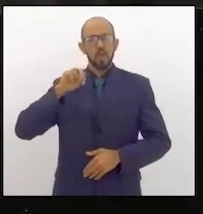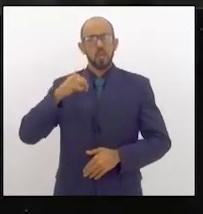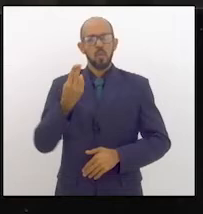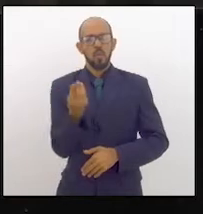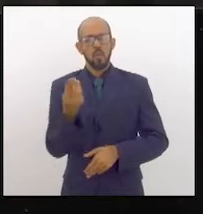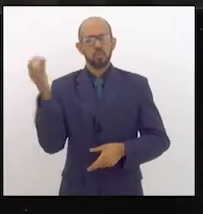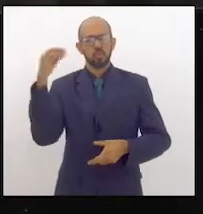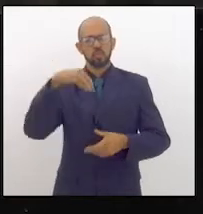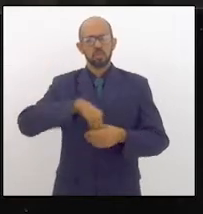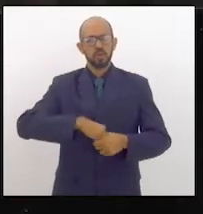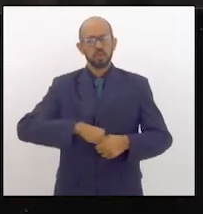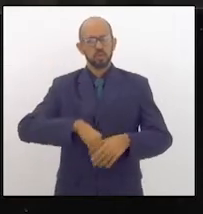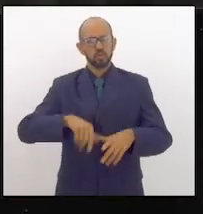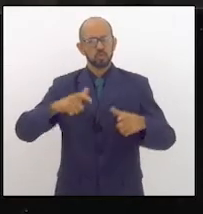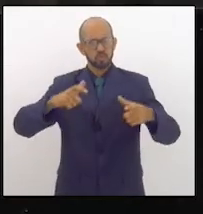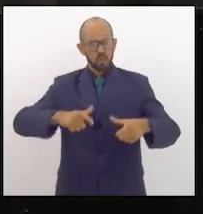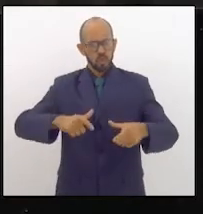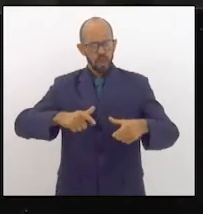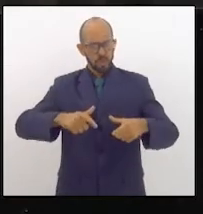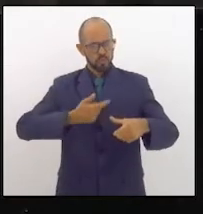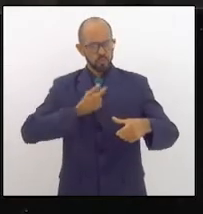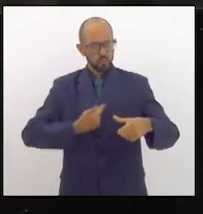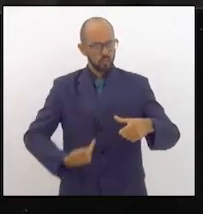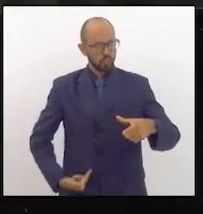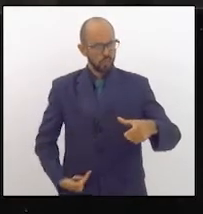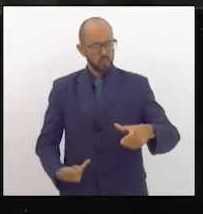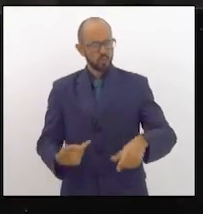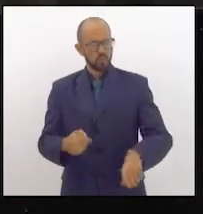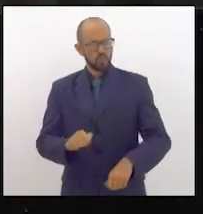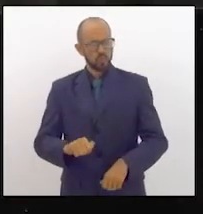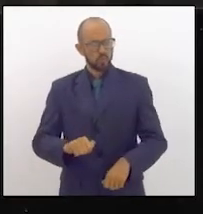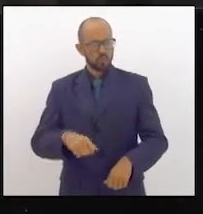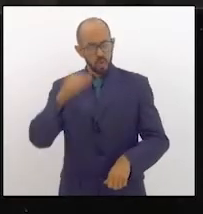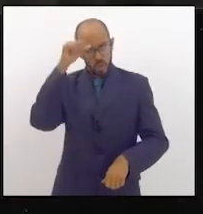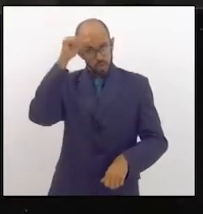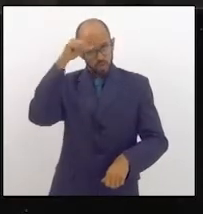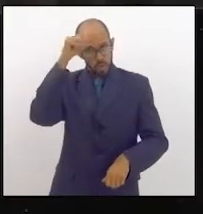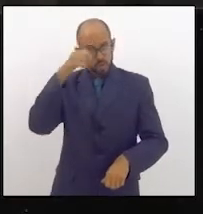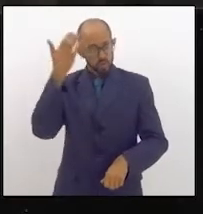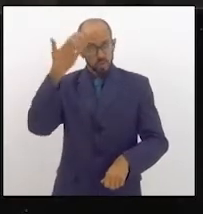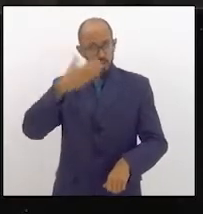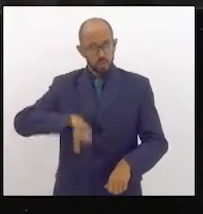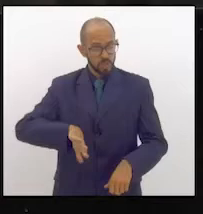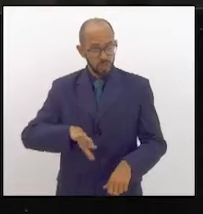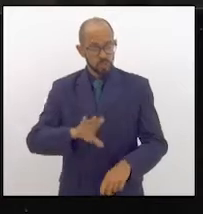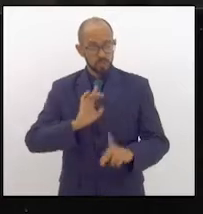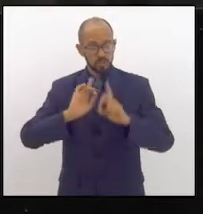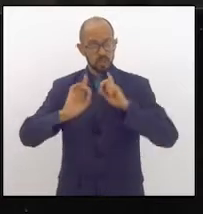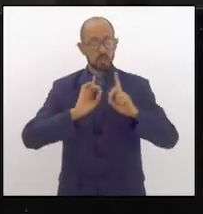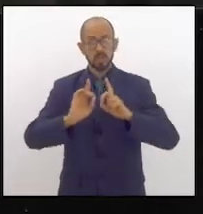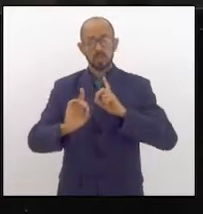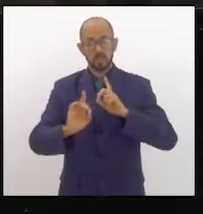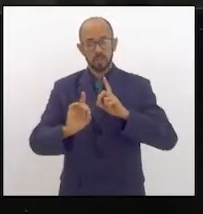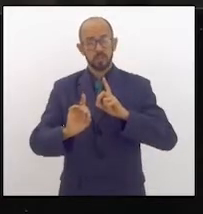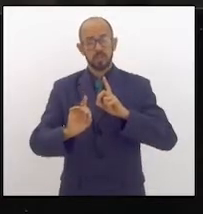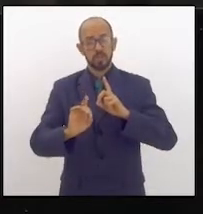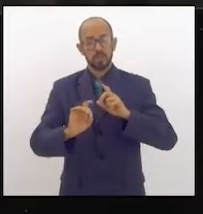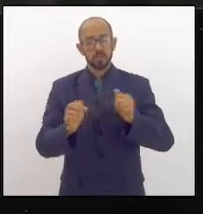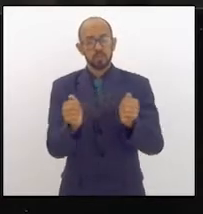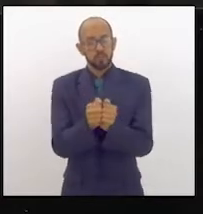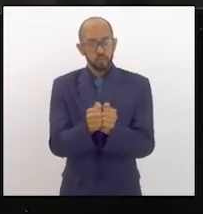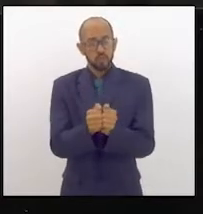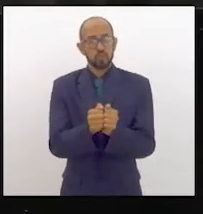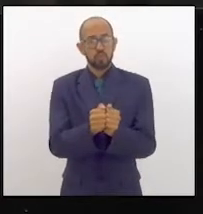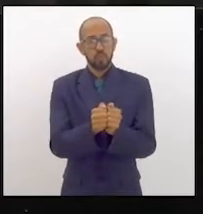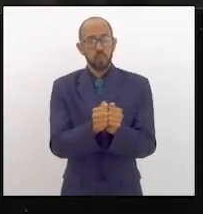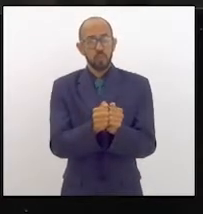dos espaços de governo o governo cloudcast que não quis debater com a bancada